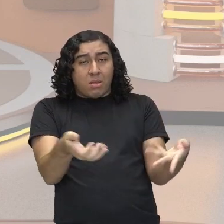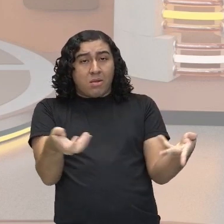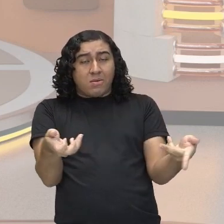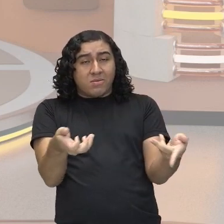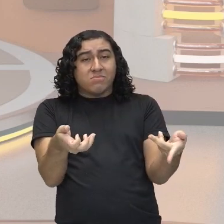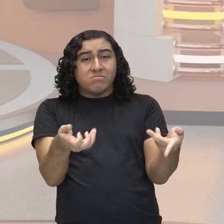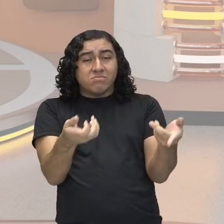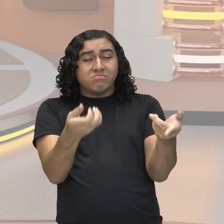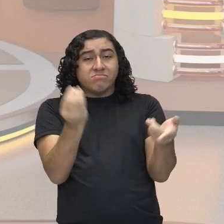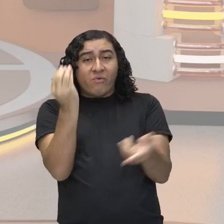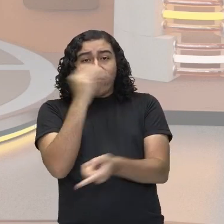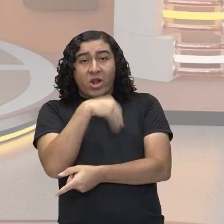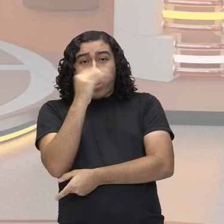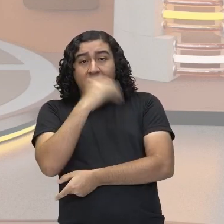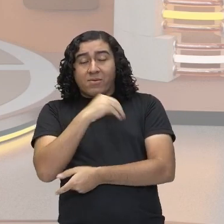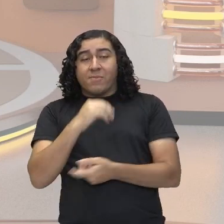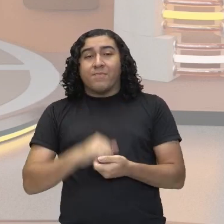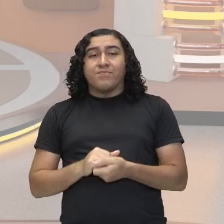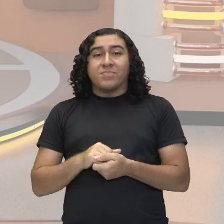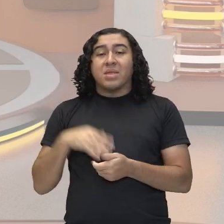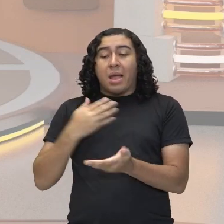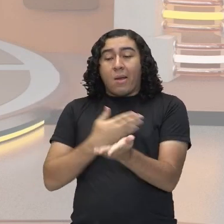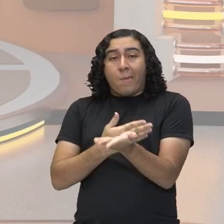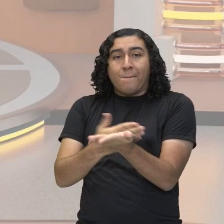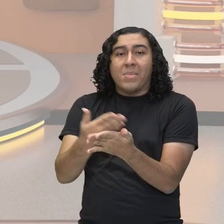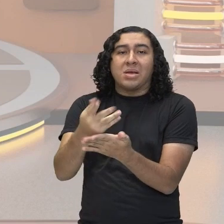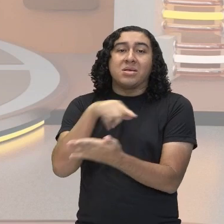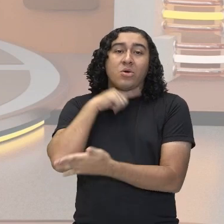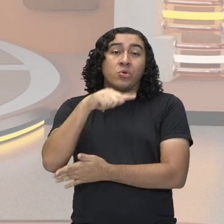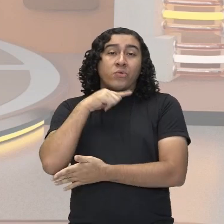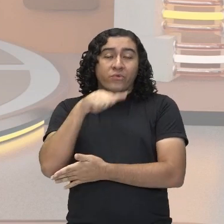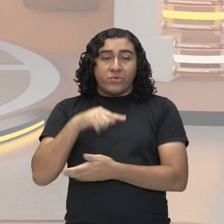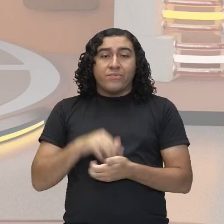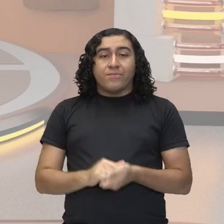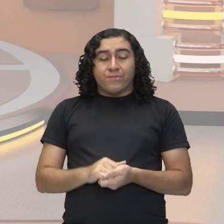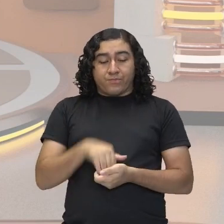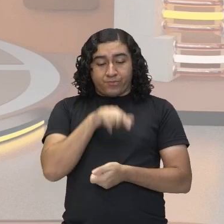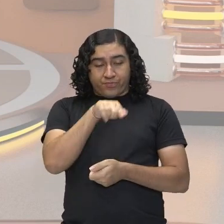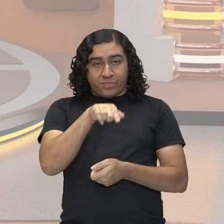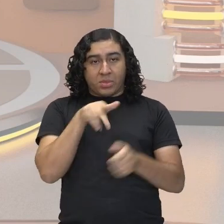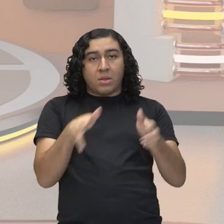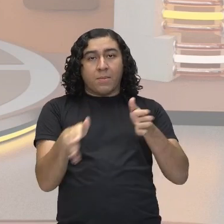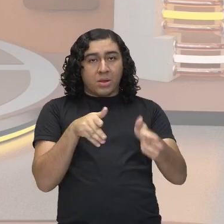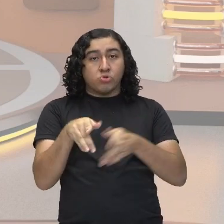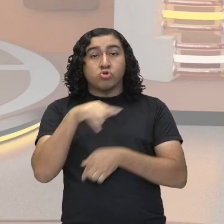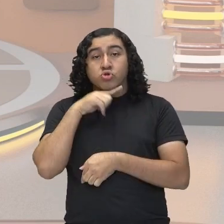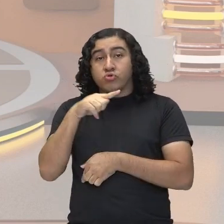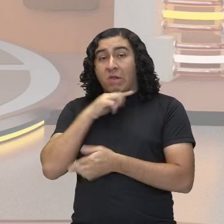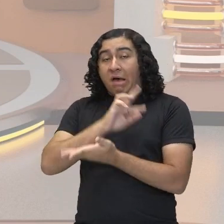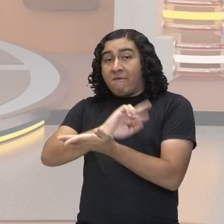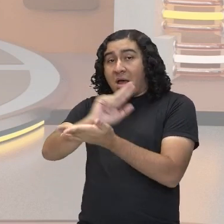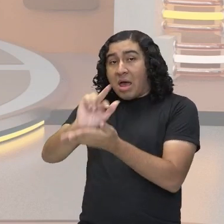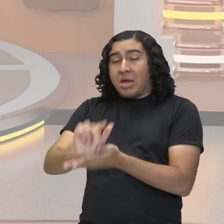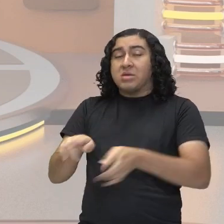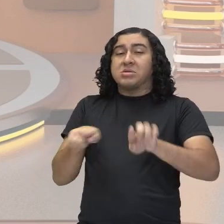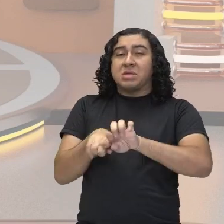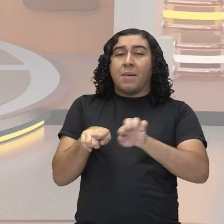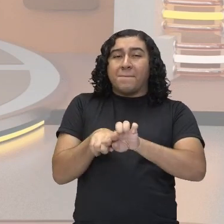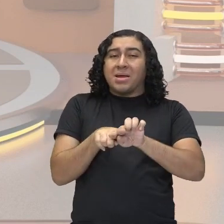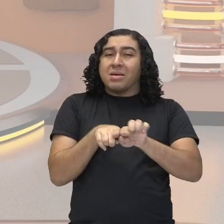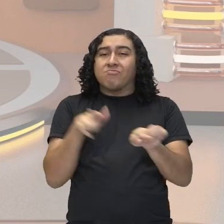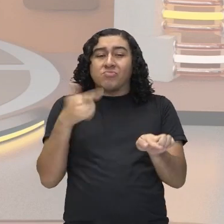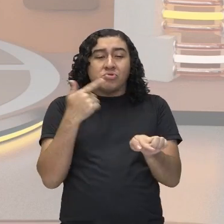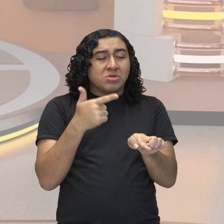extremamente frágeis. E aí os questionamentos surgem. Durante esse período de incerteza, de